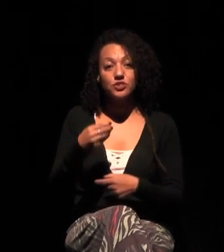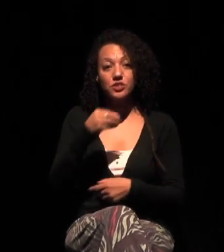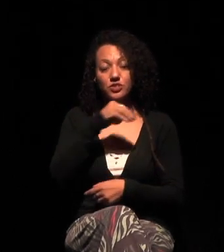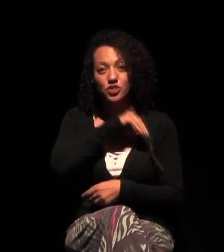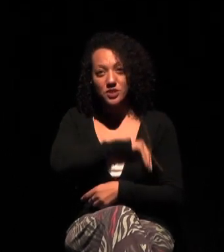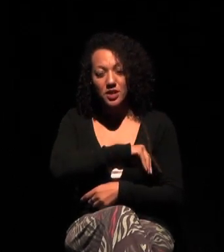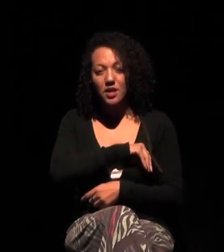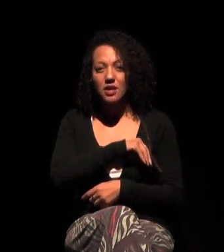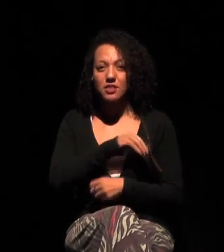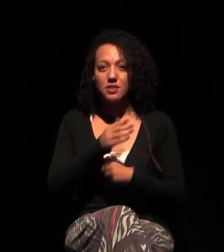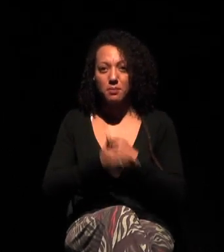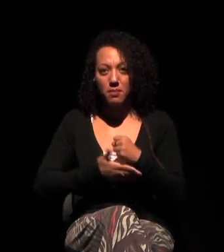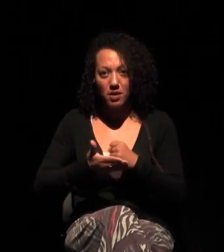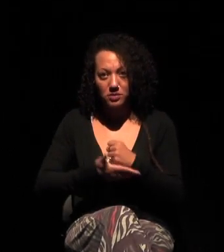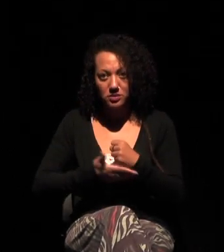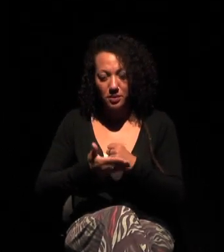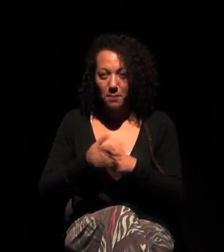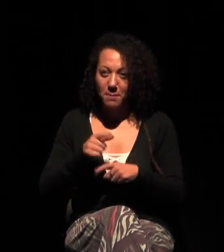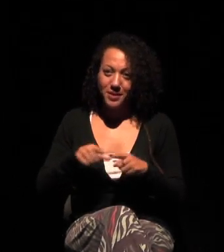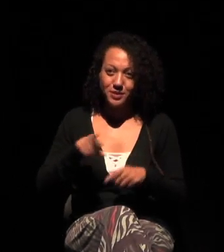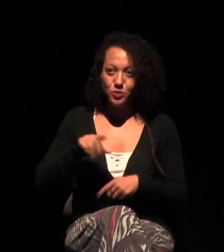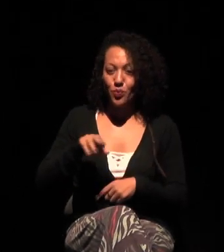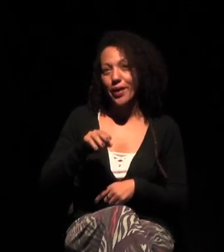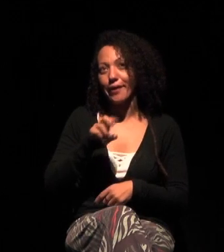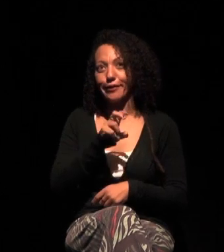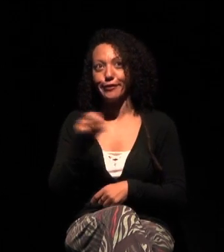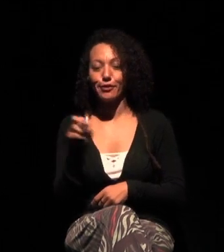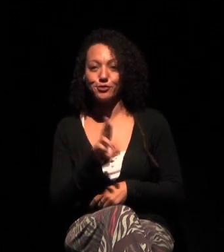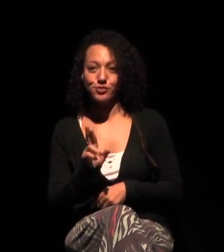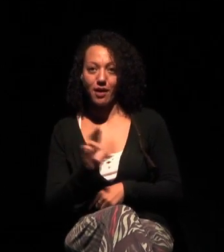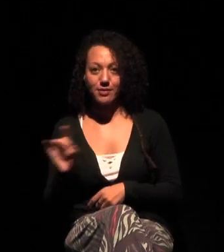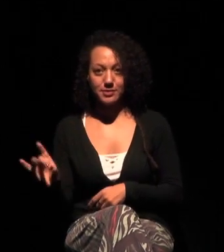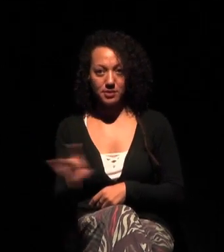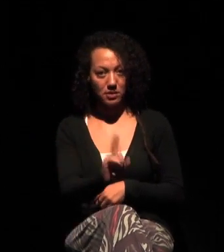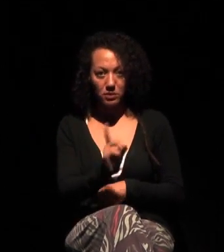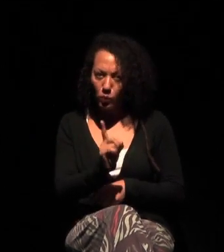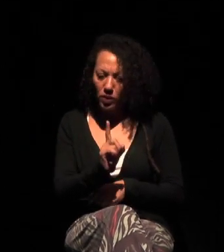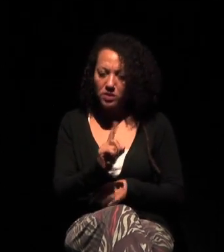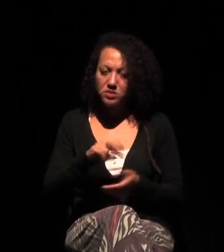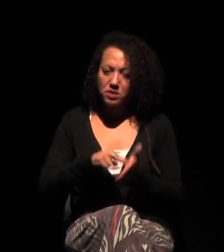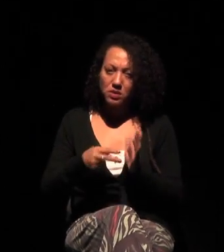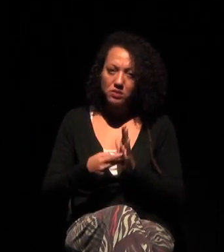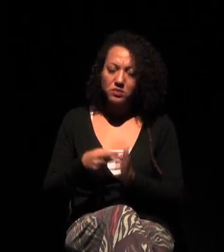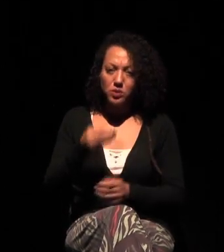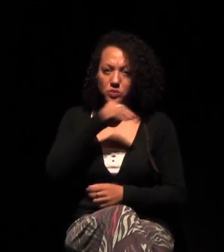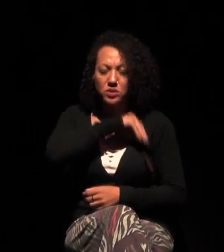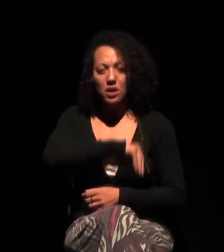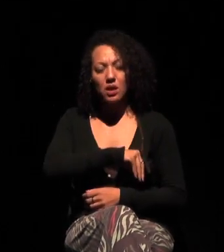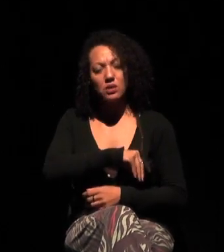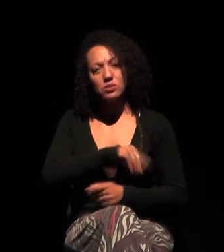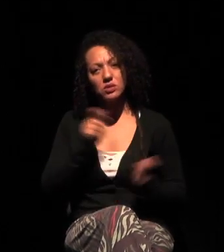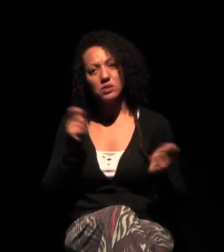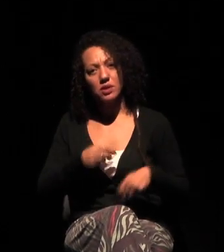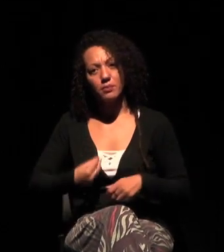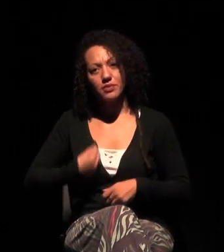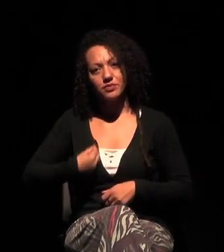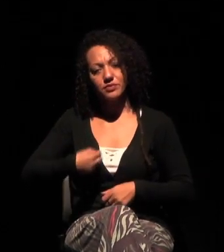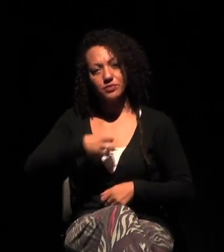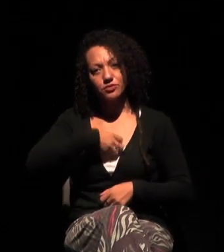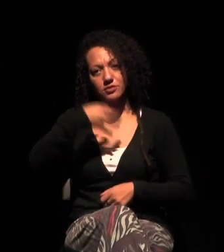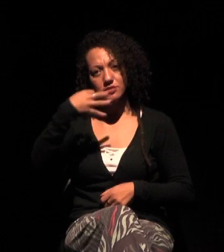básica mas não básica e quinhentos reais para cada um uma renda que de fato permite às pessoas viver com dignidade